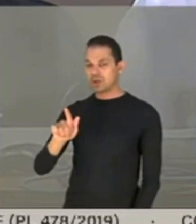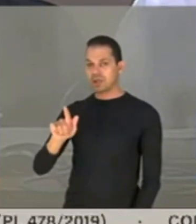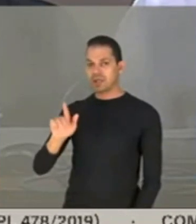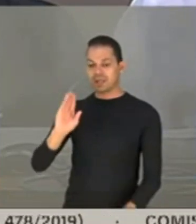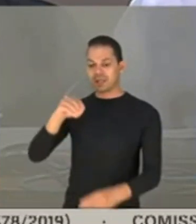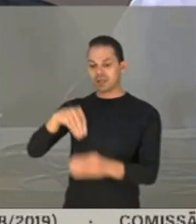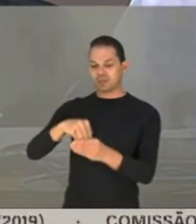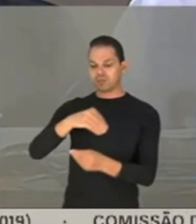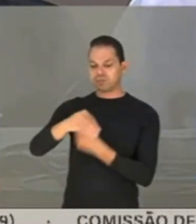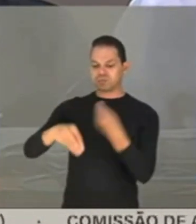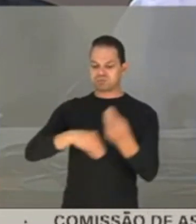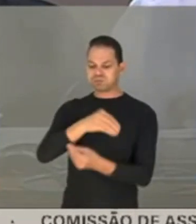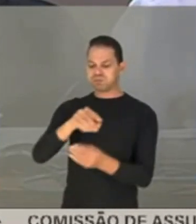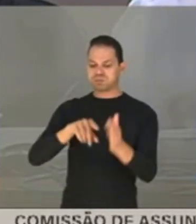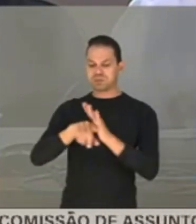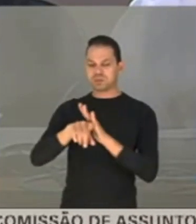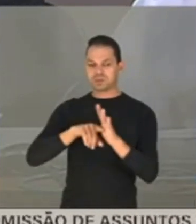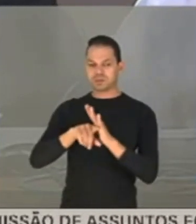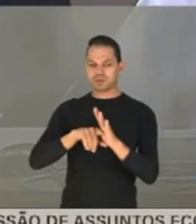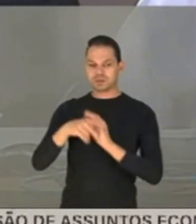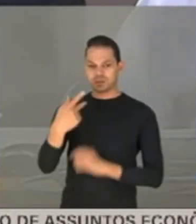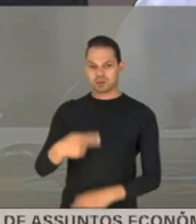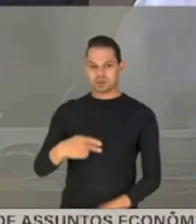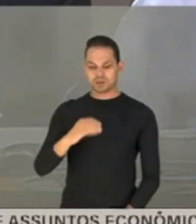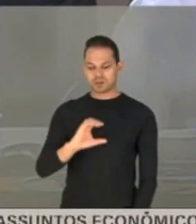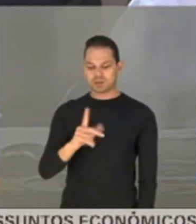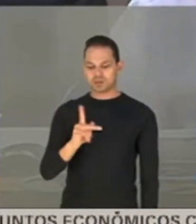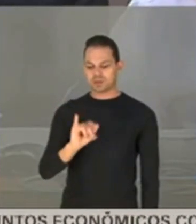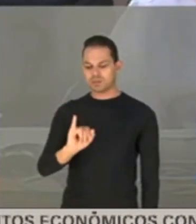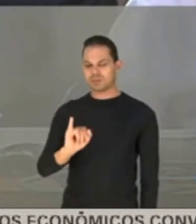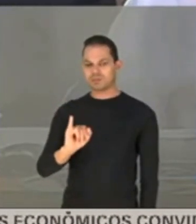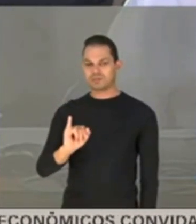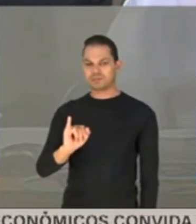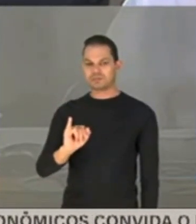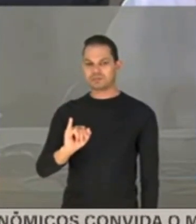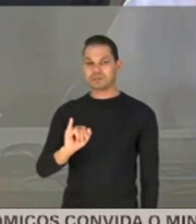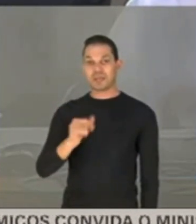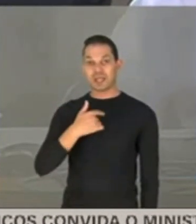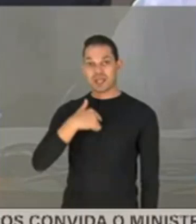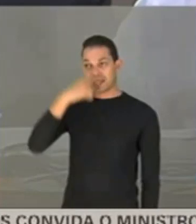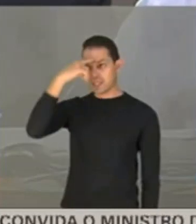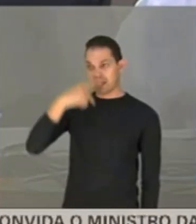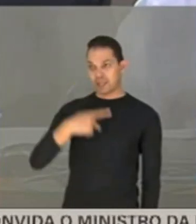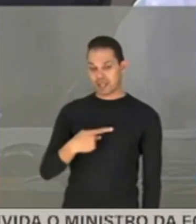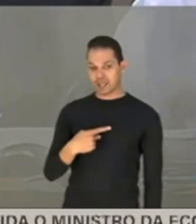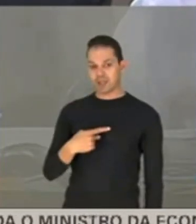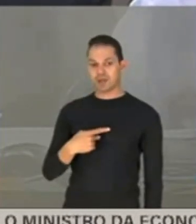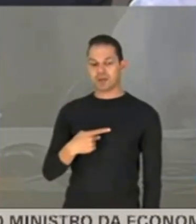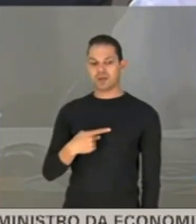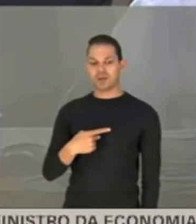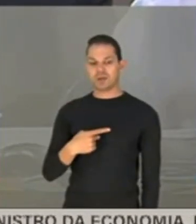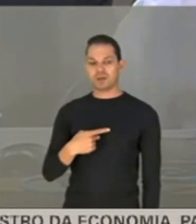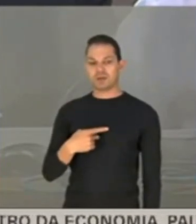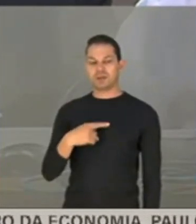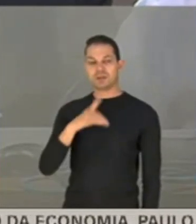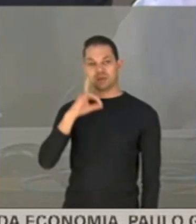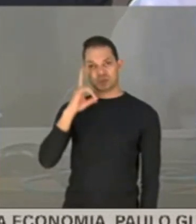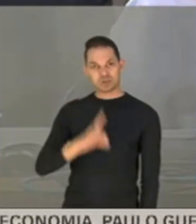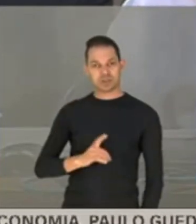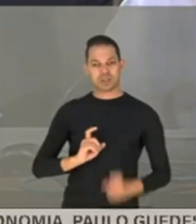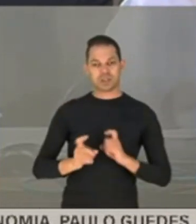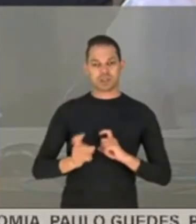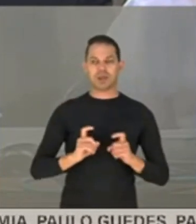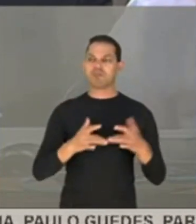nas investigações dessa respeitável comissão parlamentar de inquérito, eu, pessoalmente, na qualidade de diretora